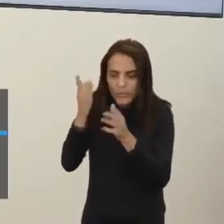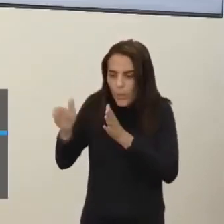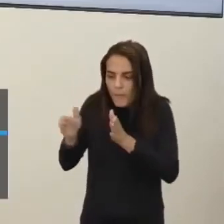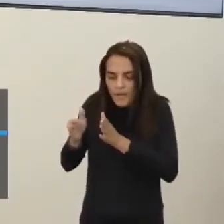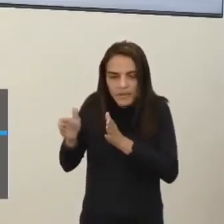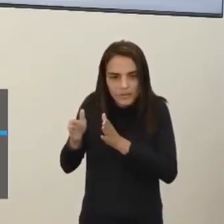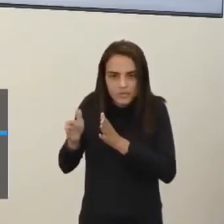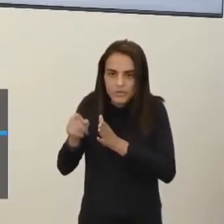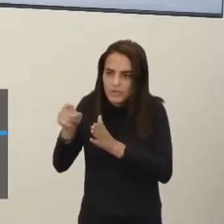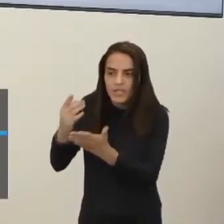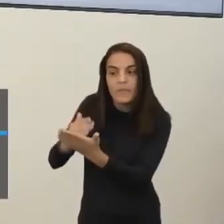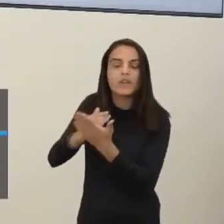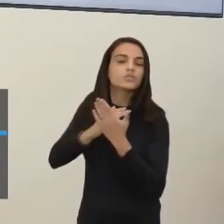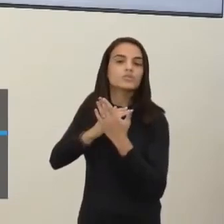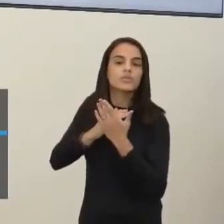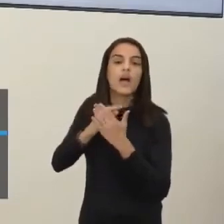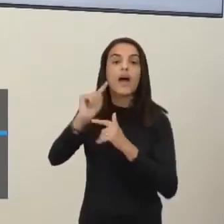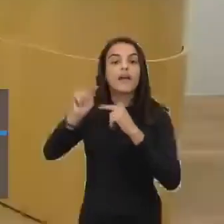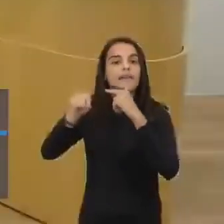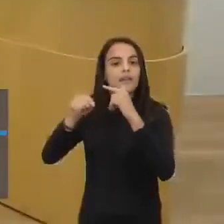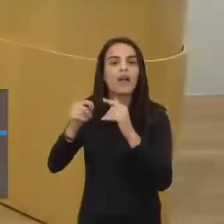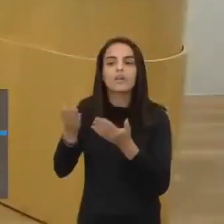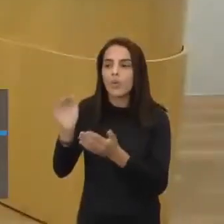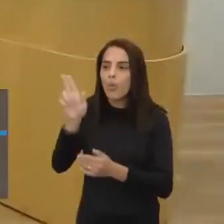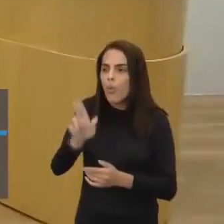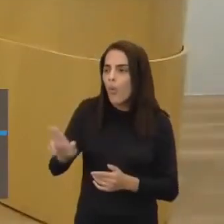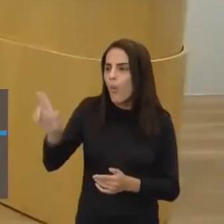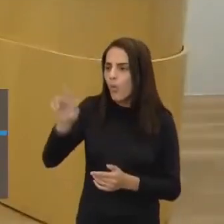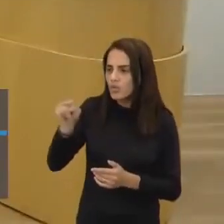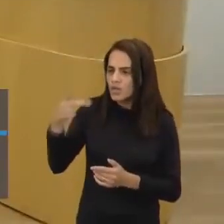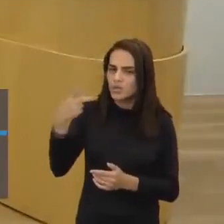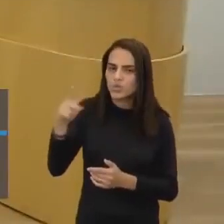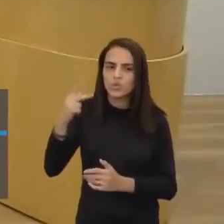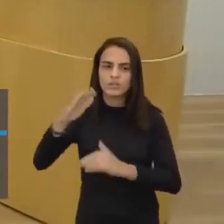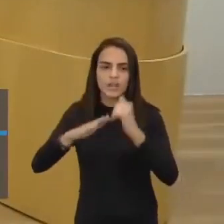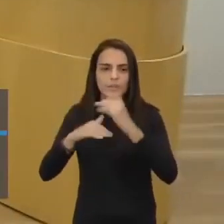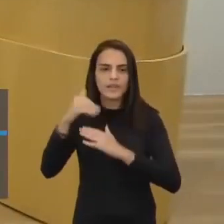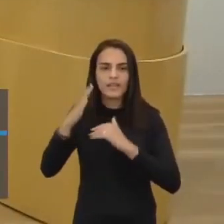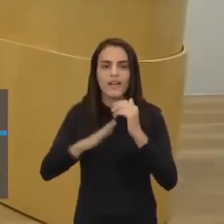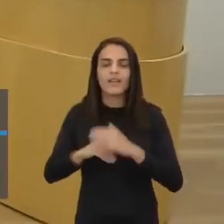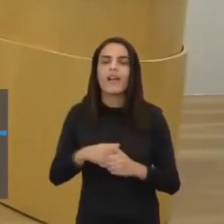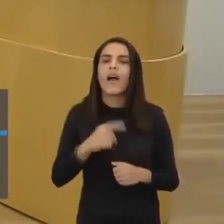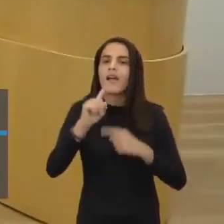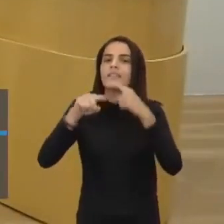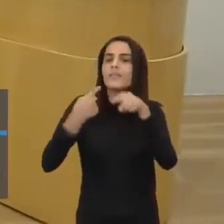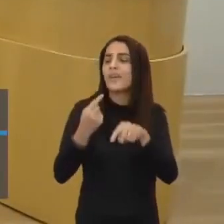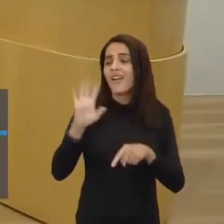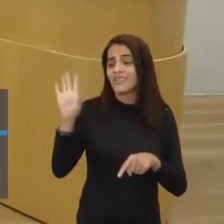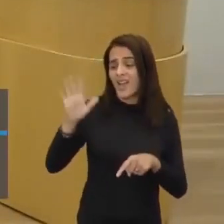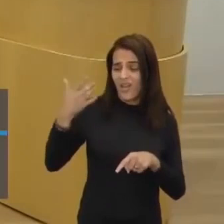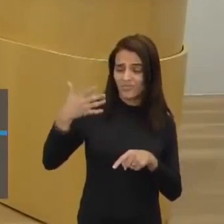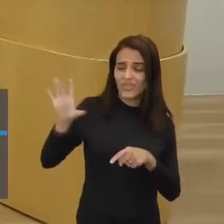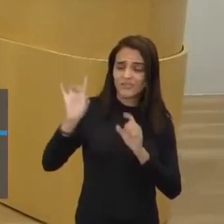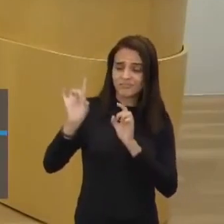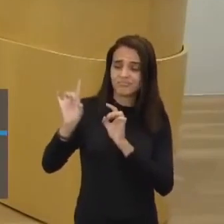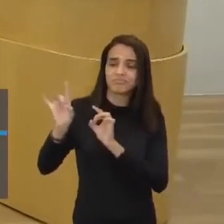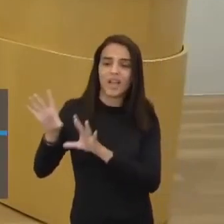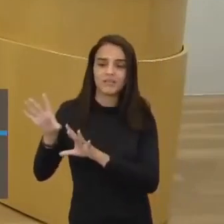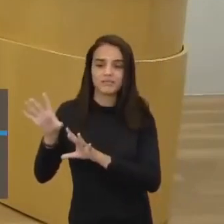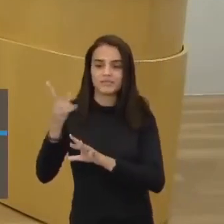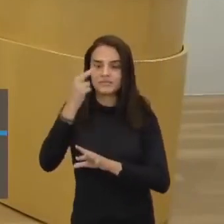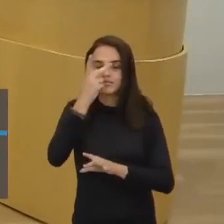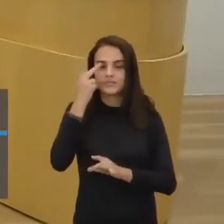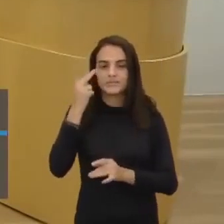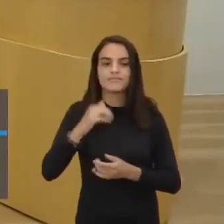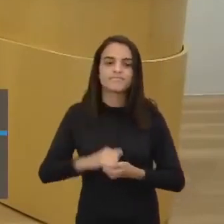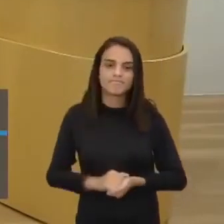né? Você me ajuda com alguma coisa. Eu uso as suas habilidades, isso, né? Aí depois, tchau, tchau, a gente se vê na próxima vez e é só